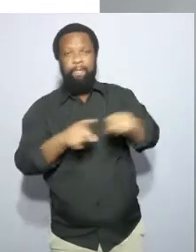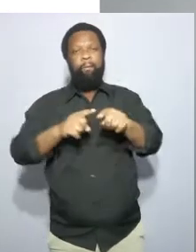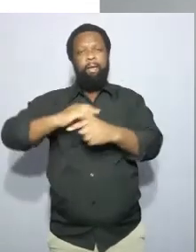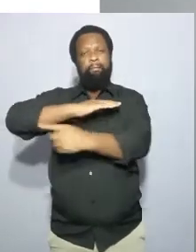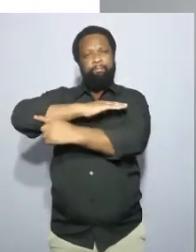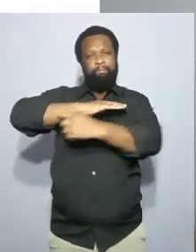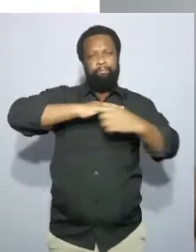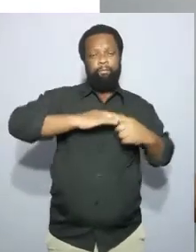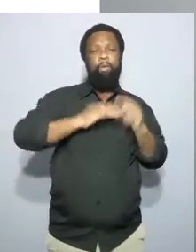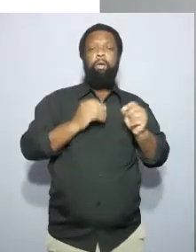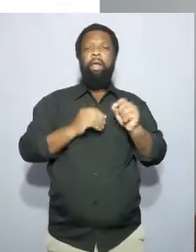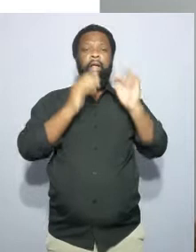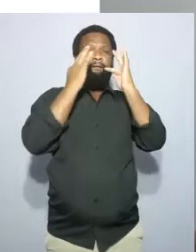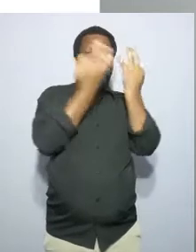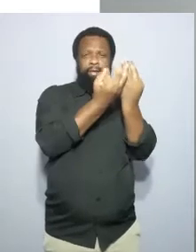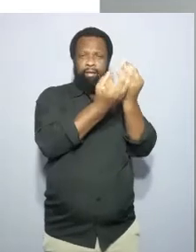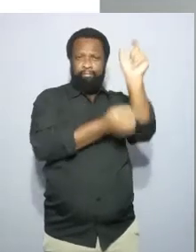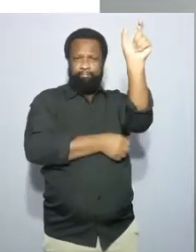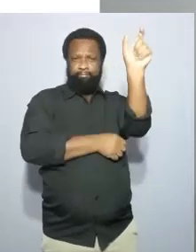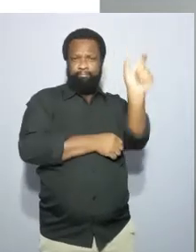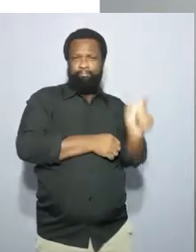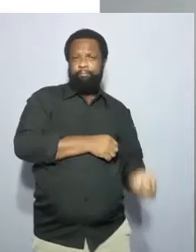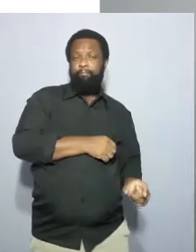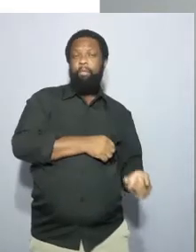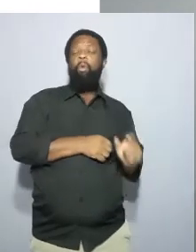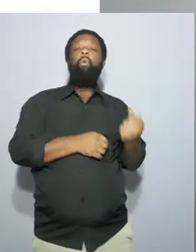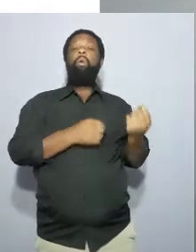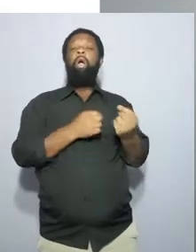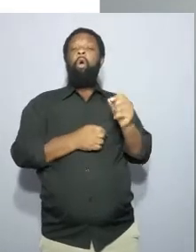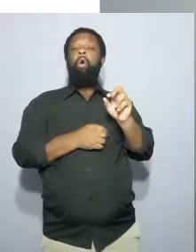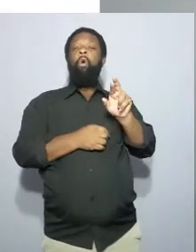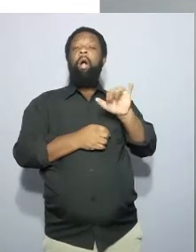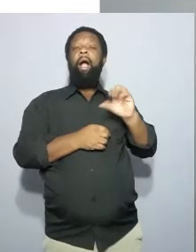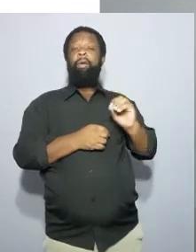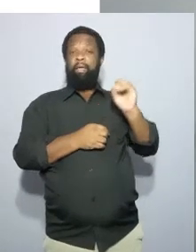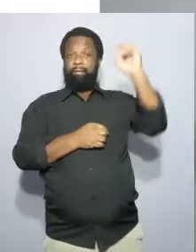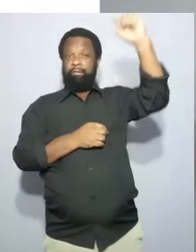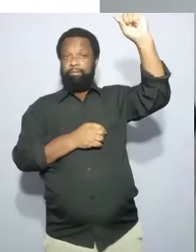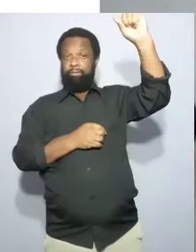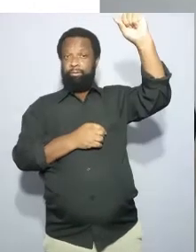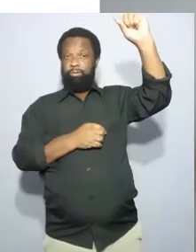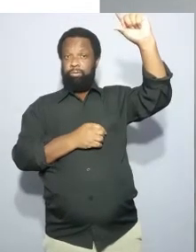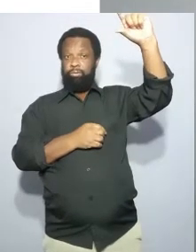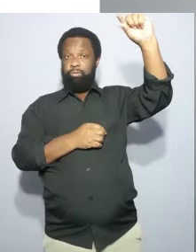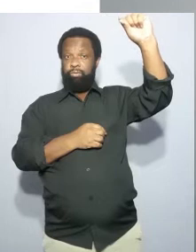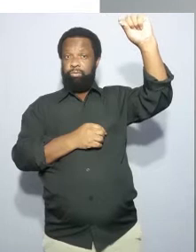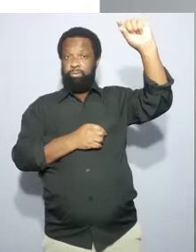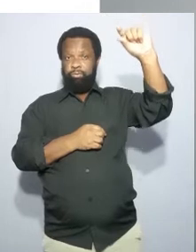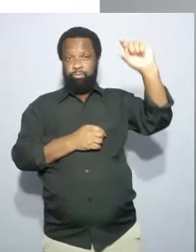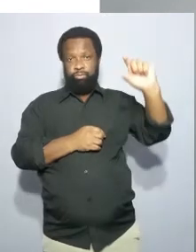família. O que acontece com o raio atômico? Ele aumenta de cima para baixo.